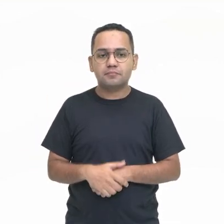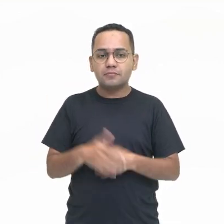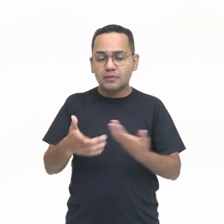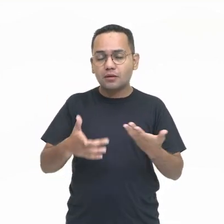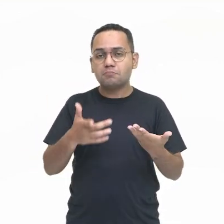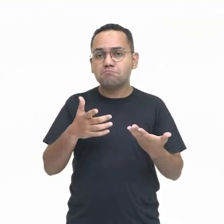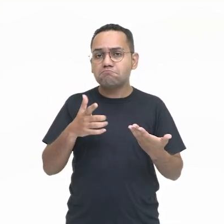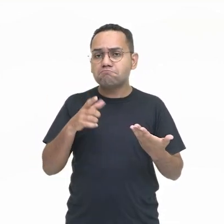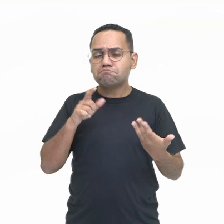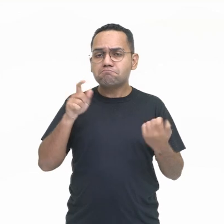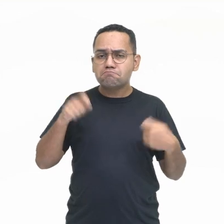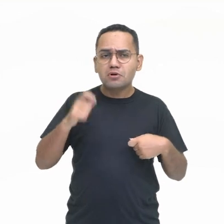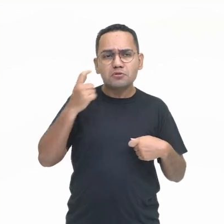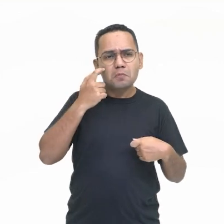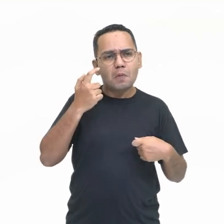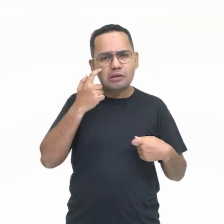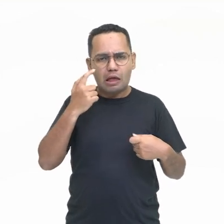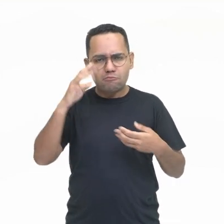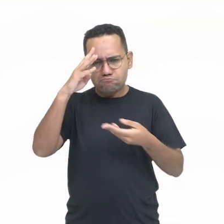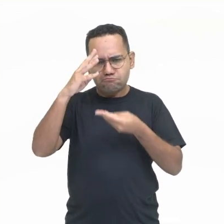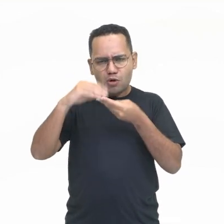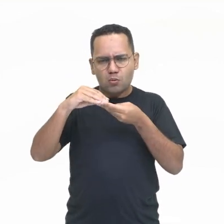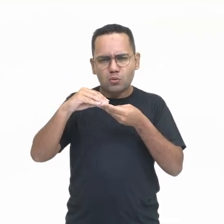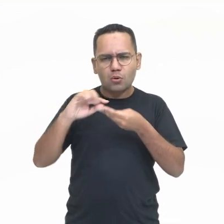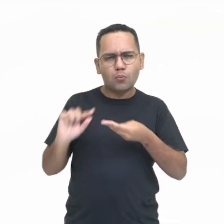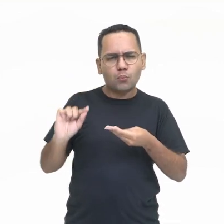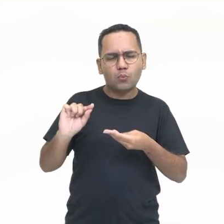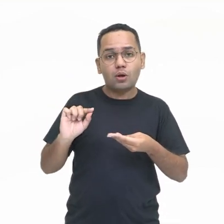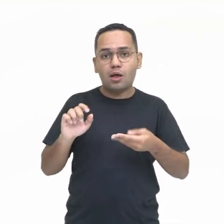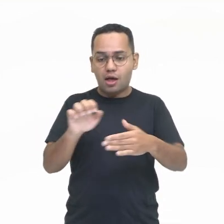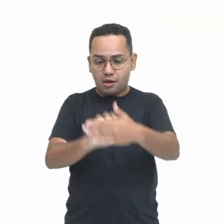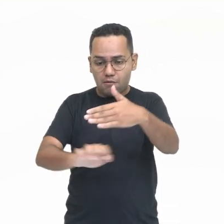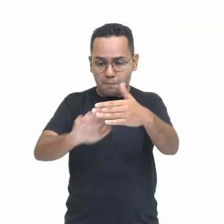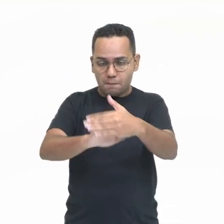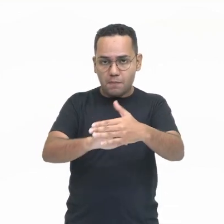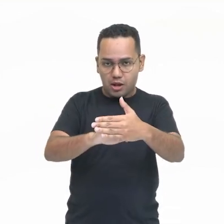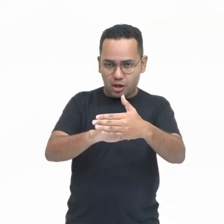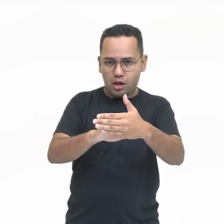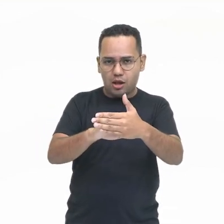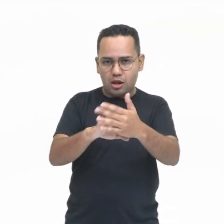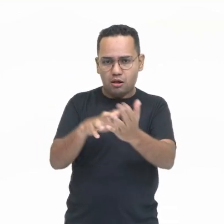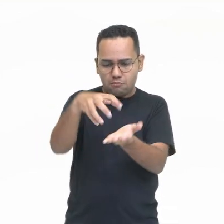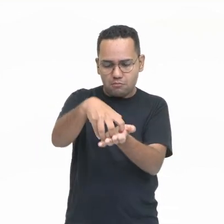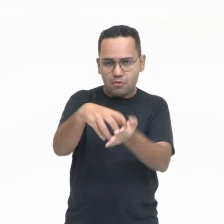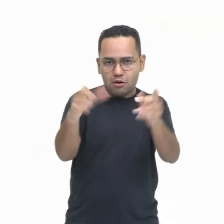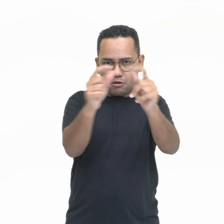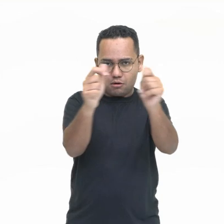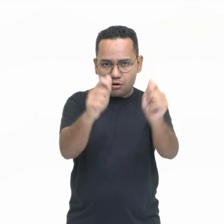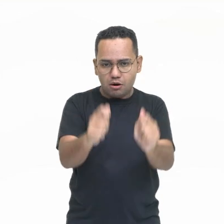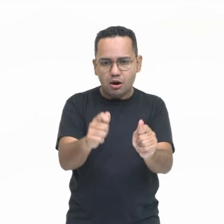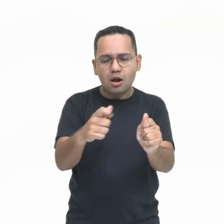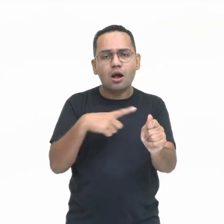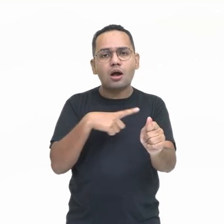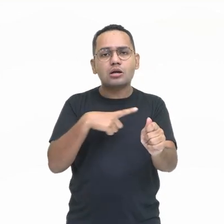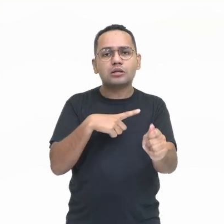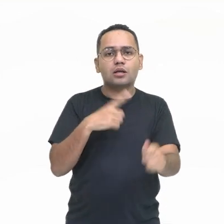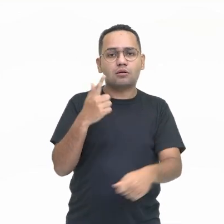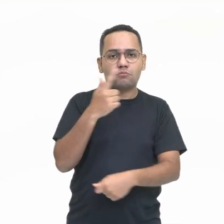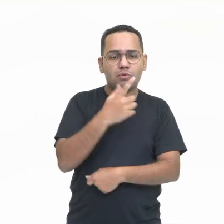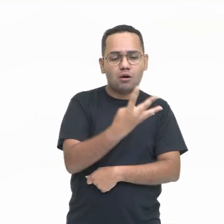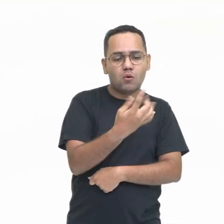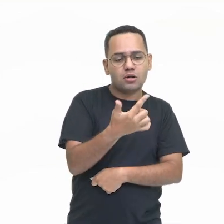máximo que a empresa poderá, ou melhor, que a cooperativa poderá obter é exatamente igual a